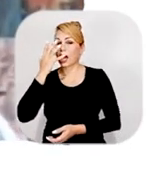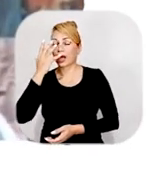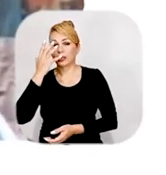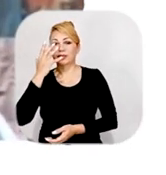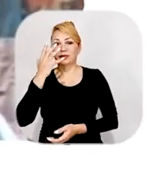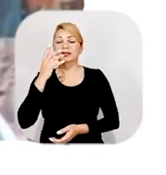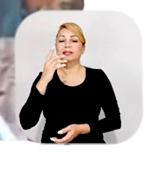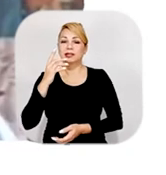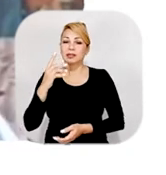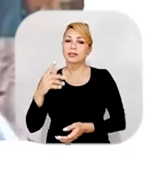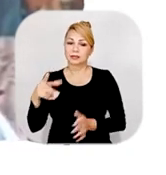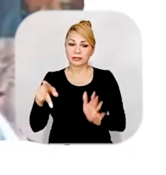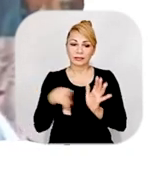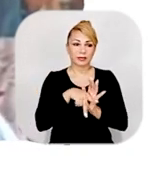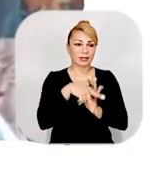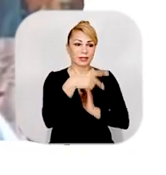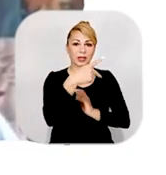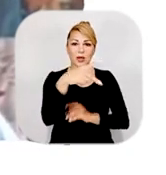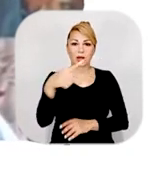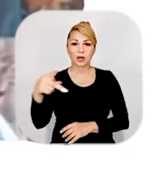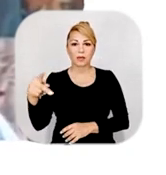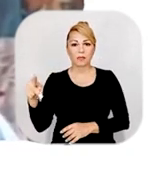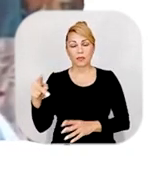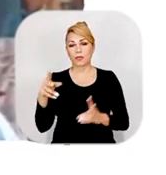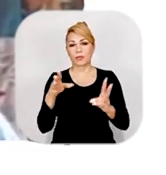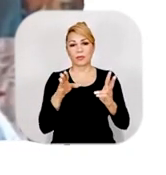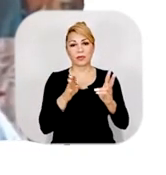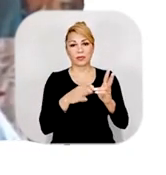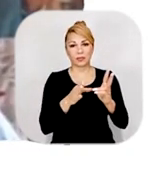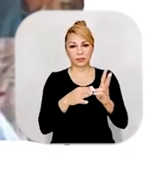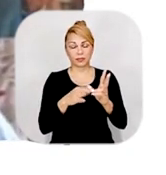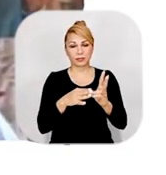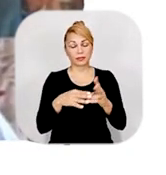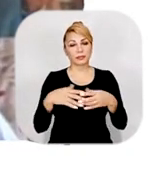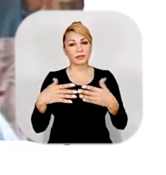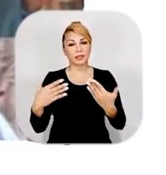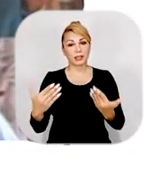sua própria música. E a música